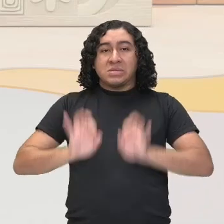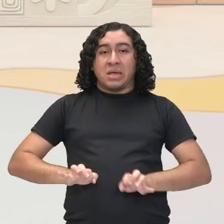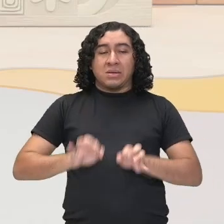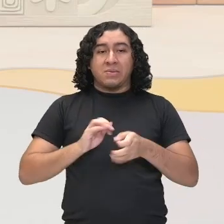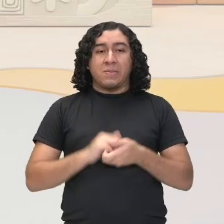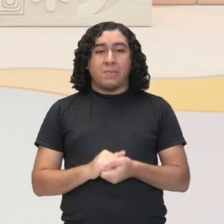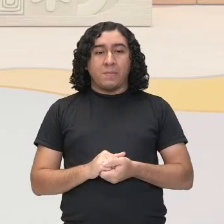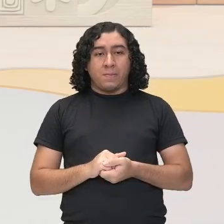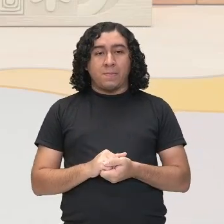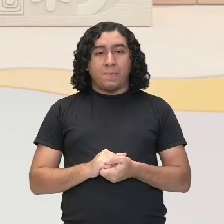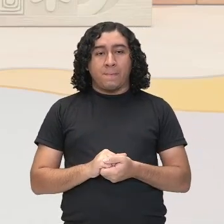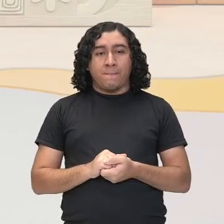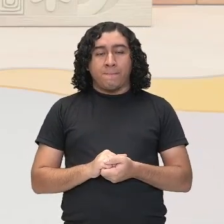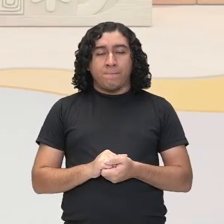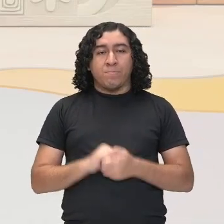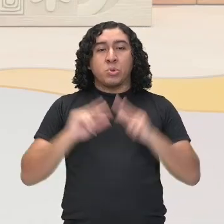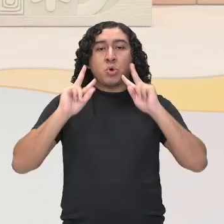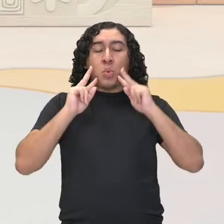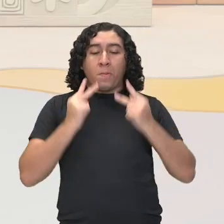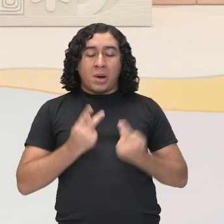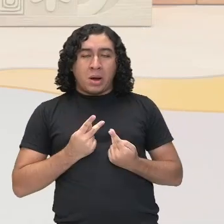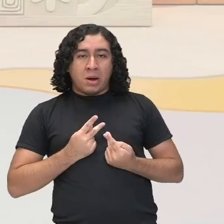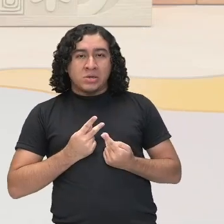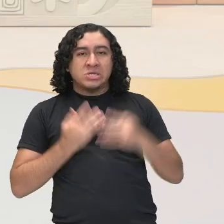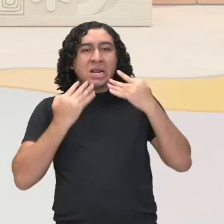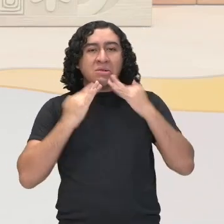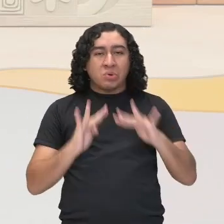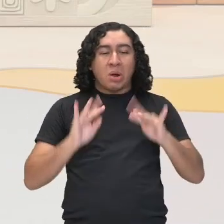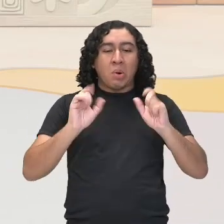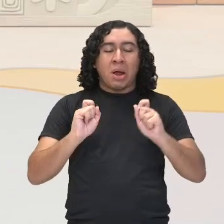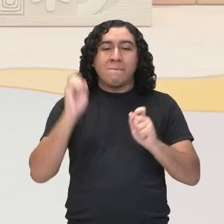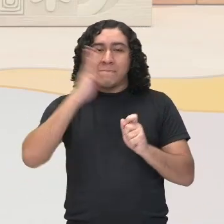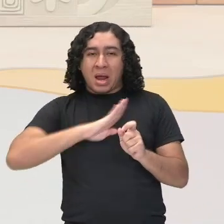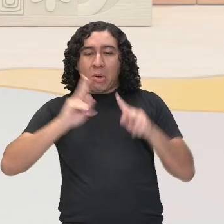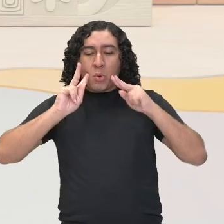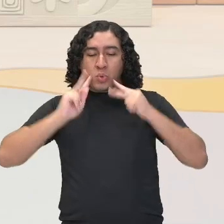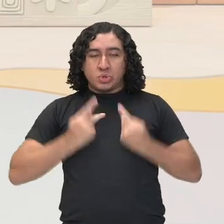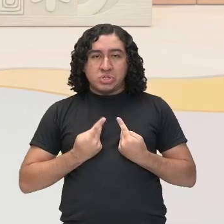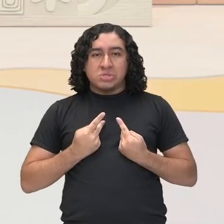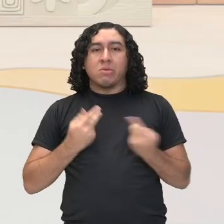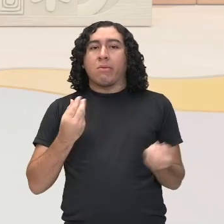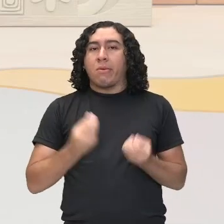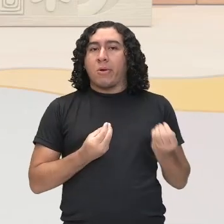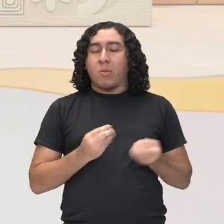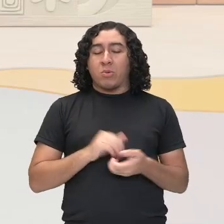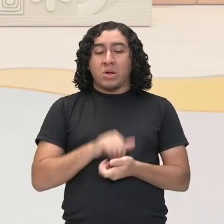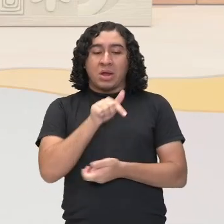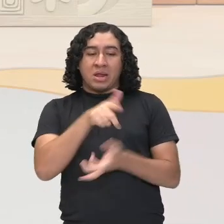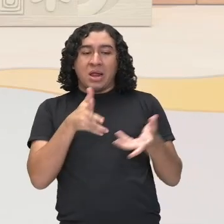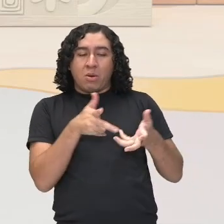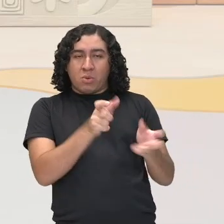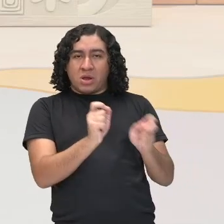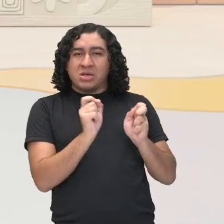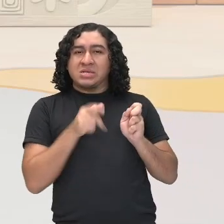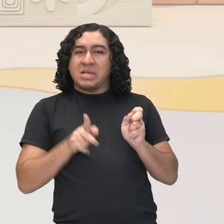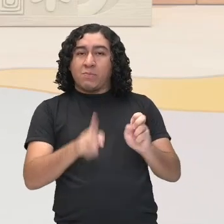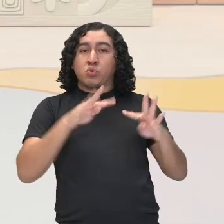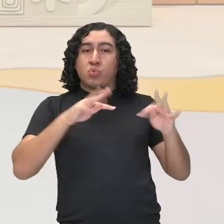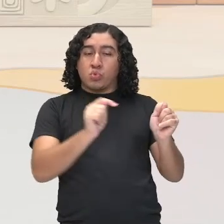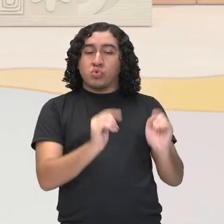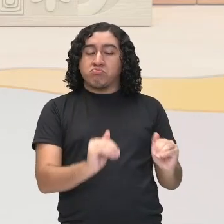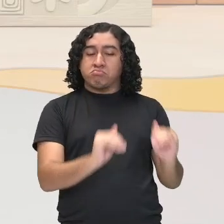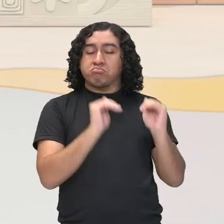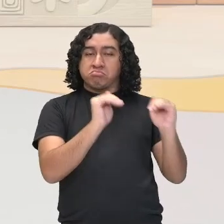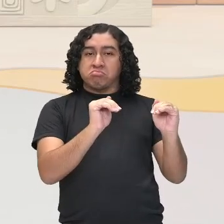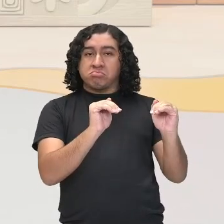acordo com a natureza humana, ele é mau, ele é egoísta, ele é egocêntrico, ele vai querer sempre tudo só para si. Só